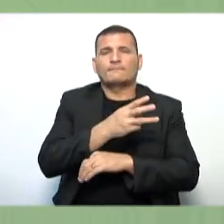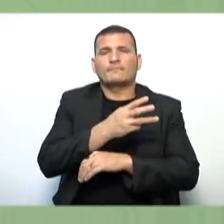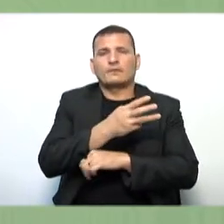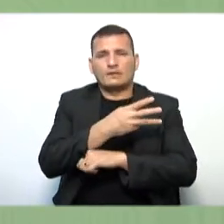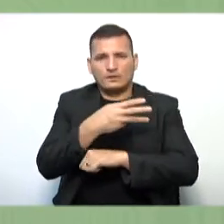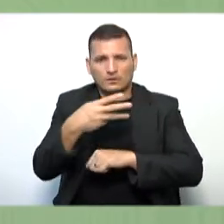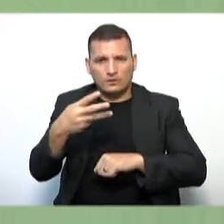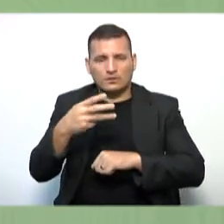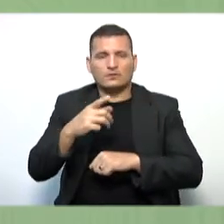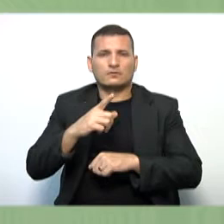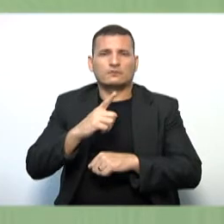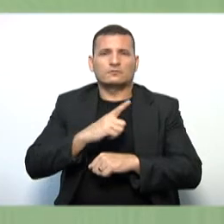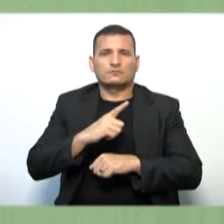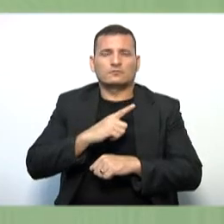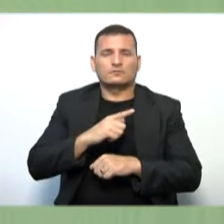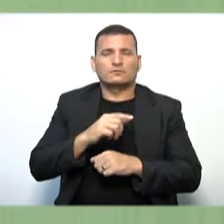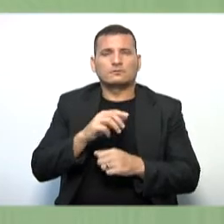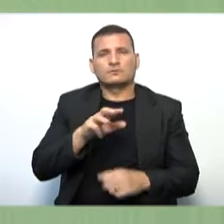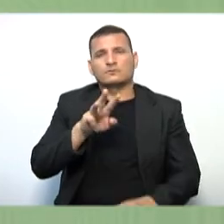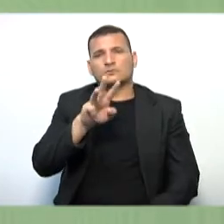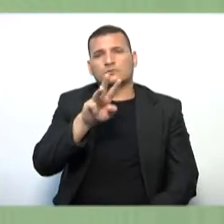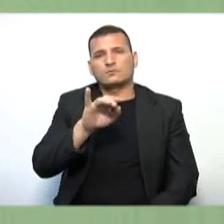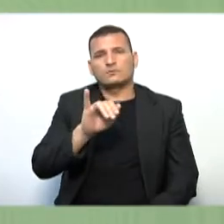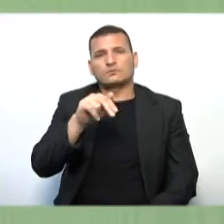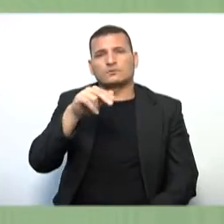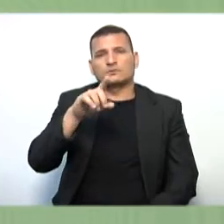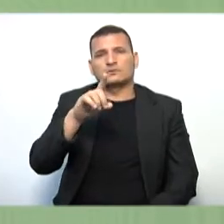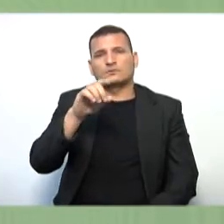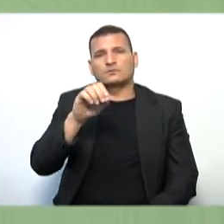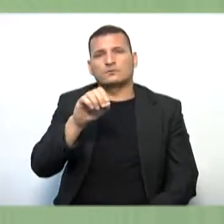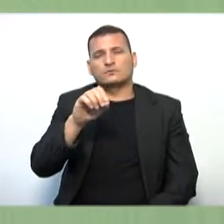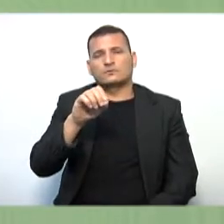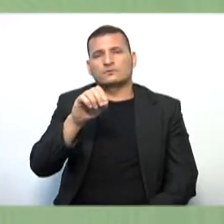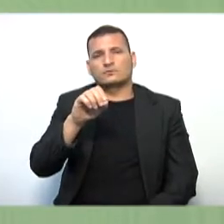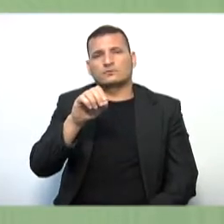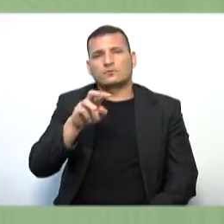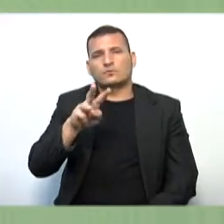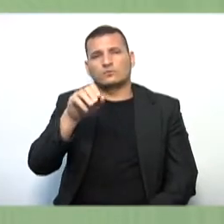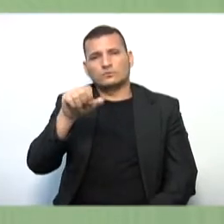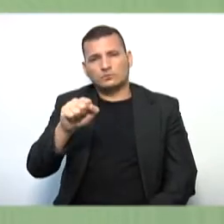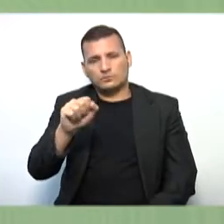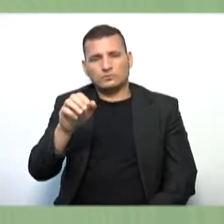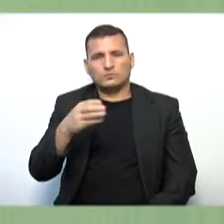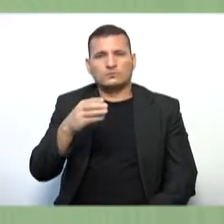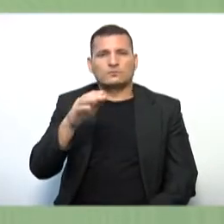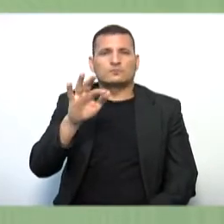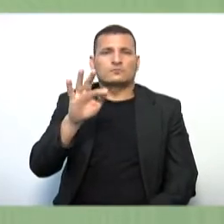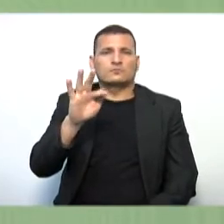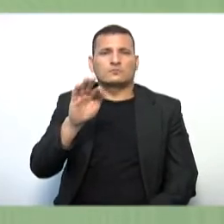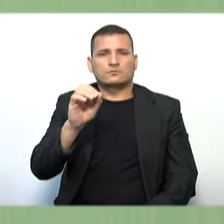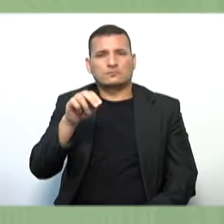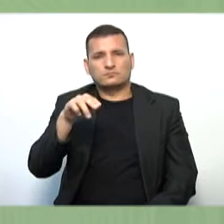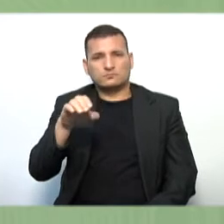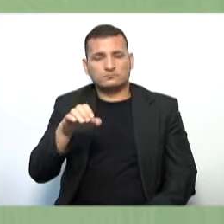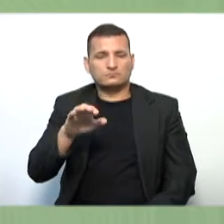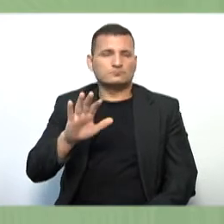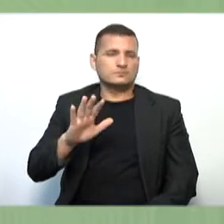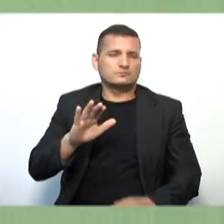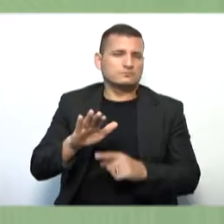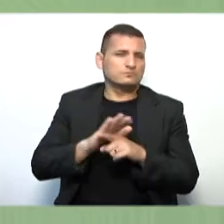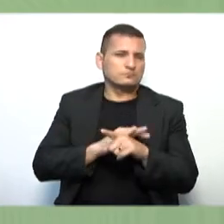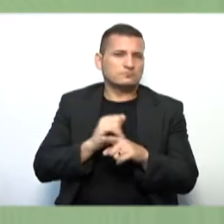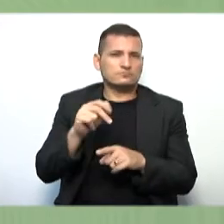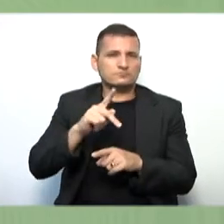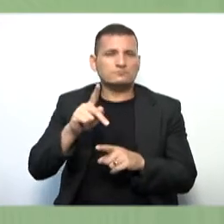né? Isso, que foi falado, né, na aula quando a gente tratou os tipos de sistema operacional. Mas só relembrando, professor, quais são mesmo os que